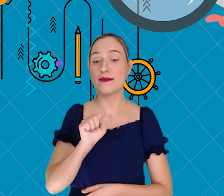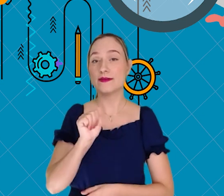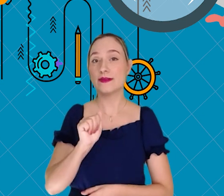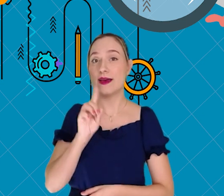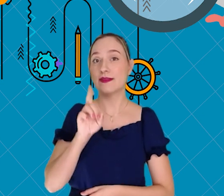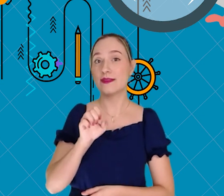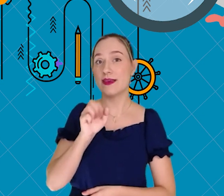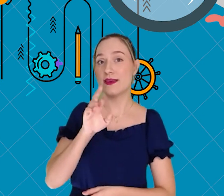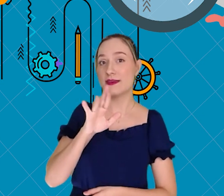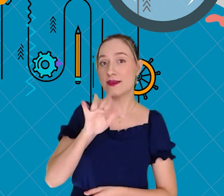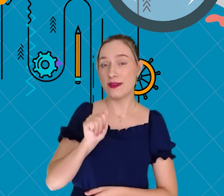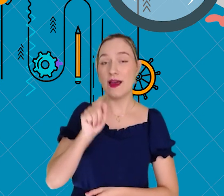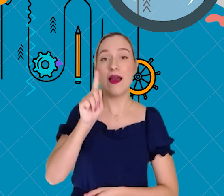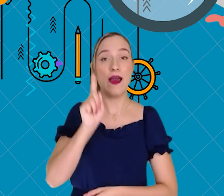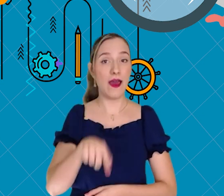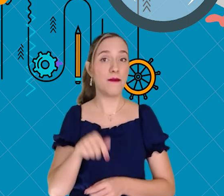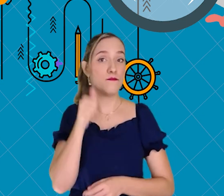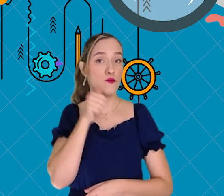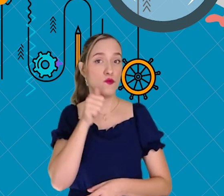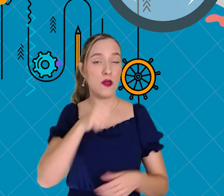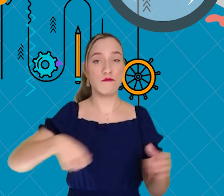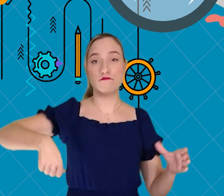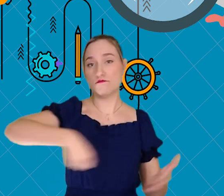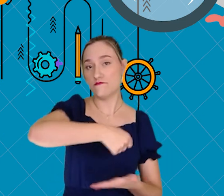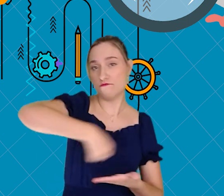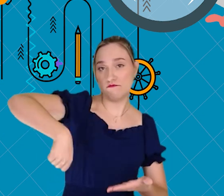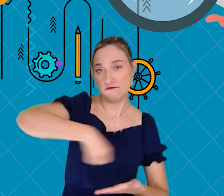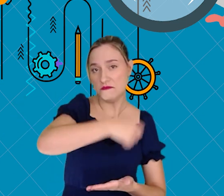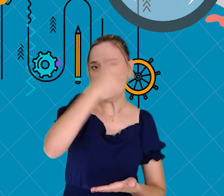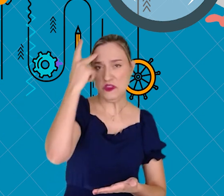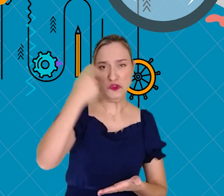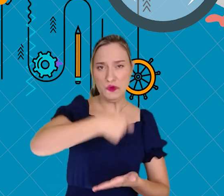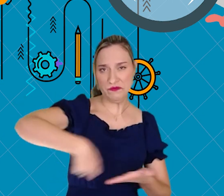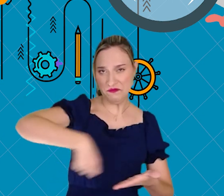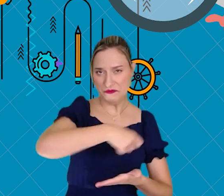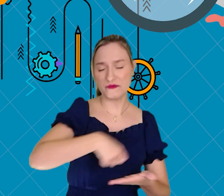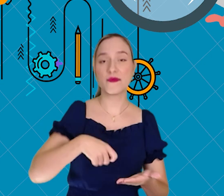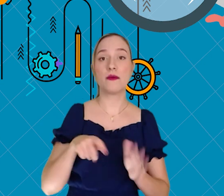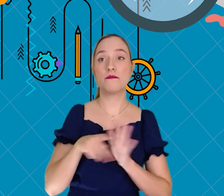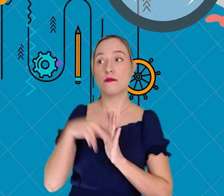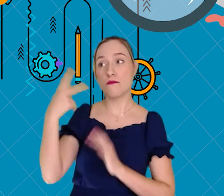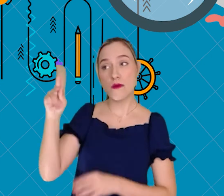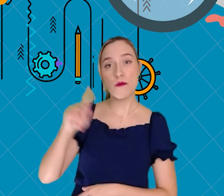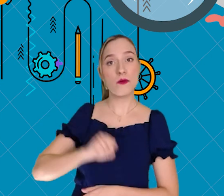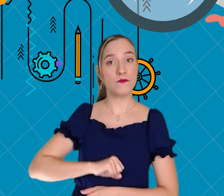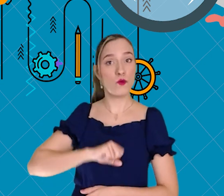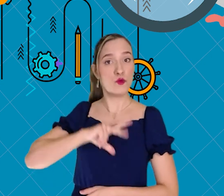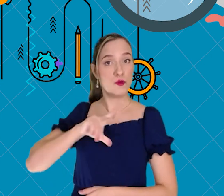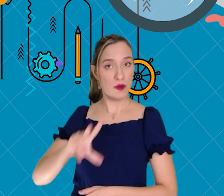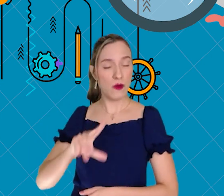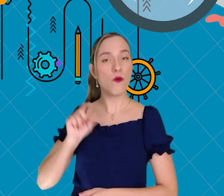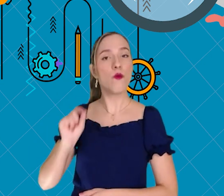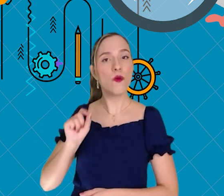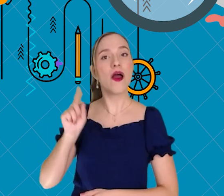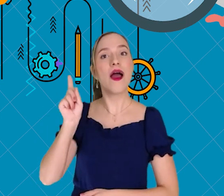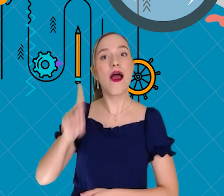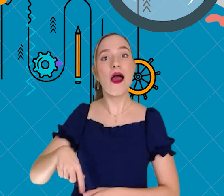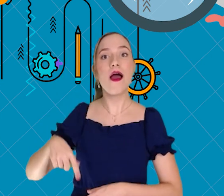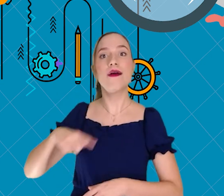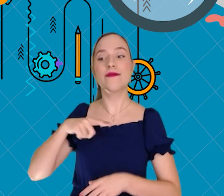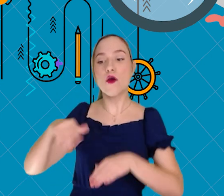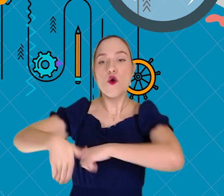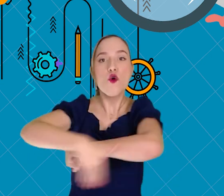Passadeira, para nós brasileiros, é uma pessoa que passa roupas. Já para os portugueses, é